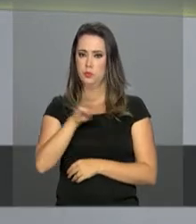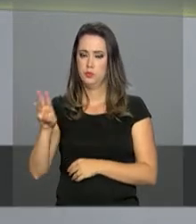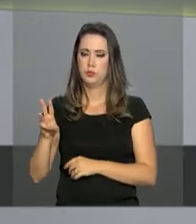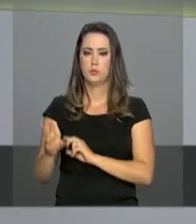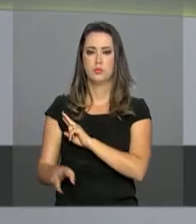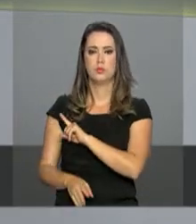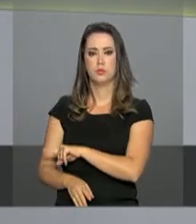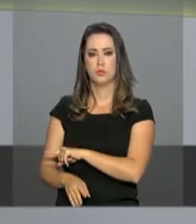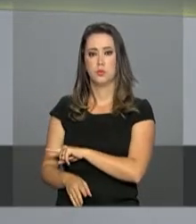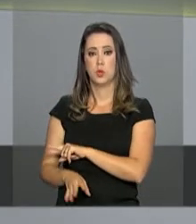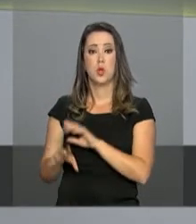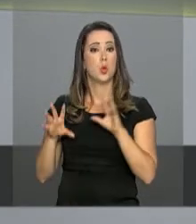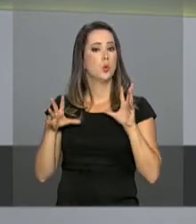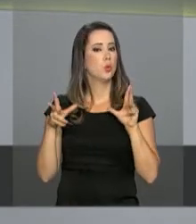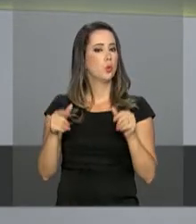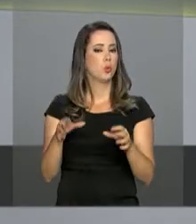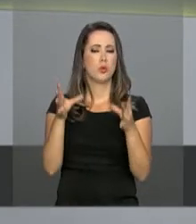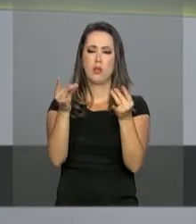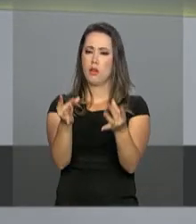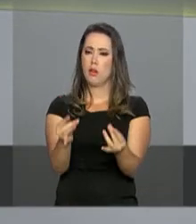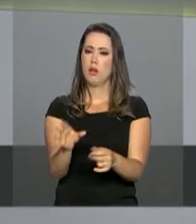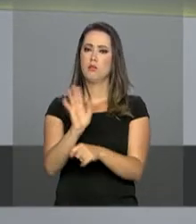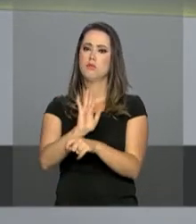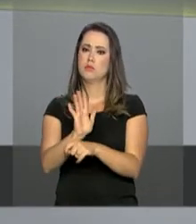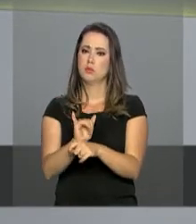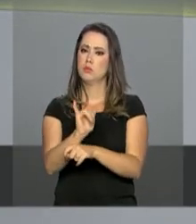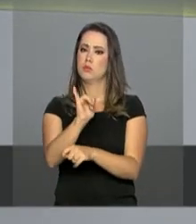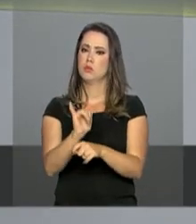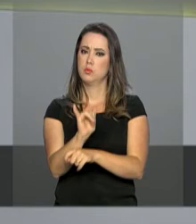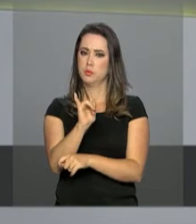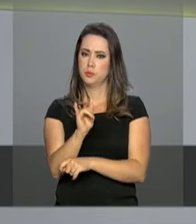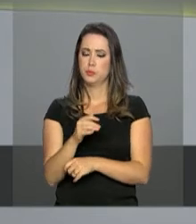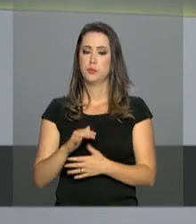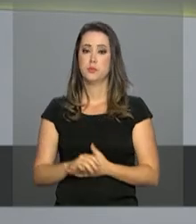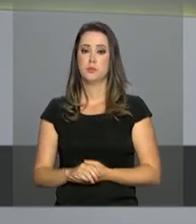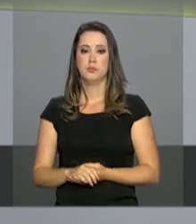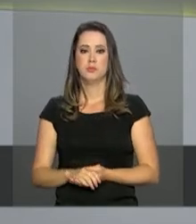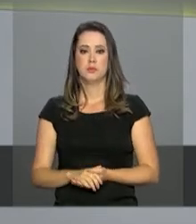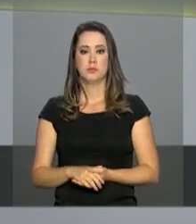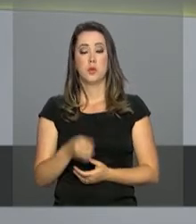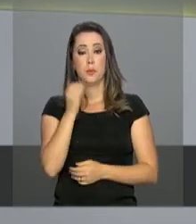na internet e todas as reportagens estão disponíveis em nosso canal no YouTube.